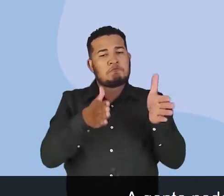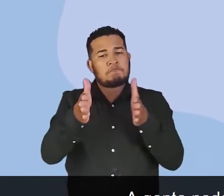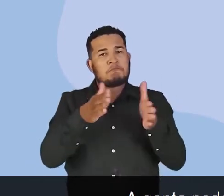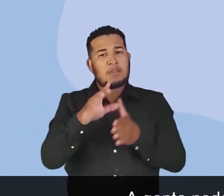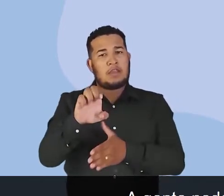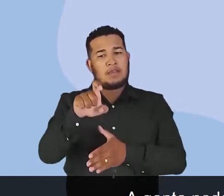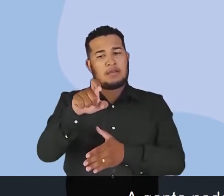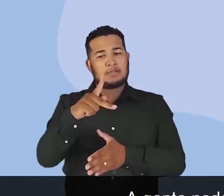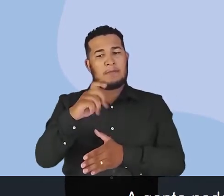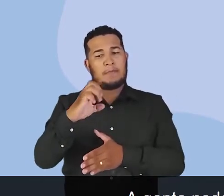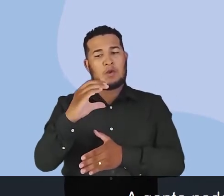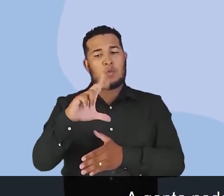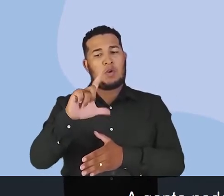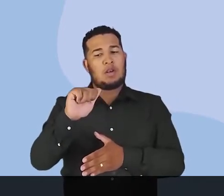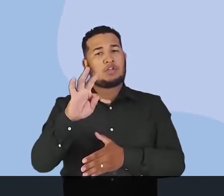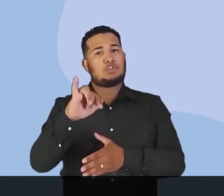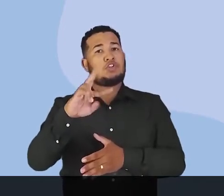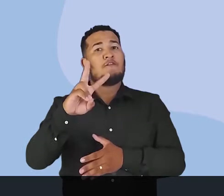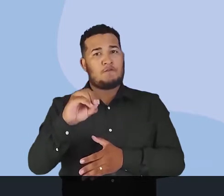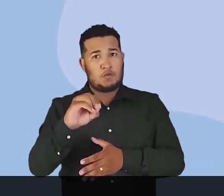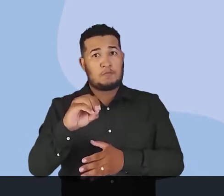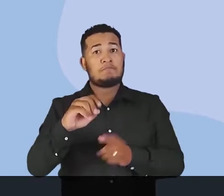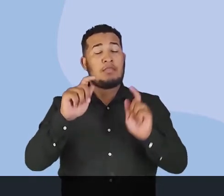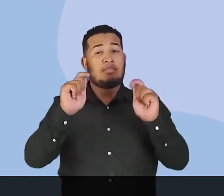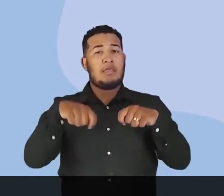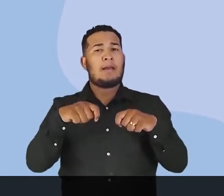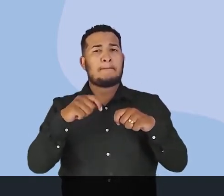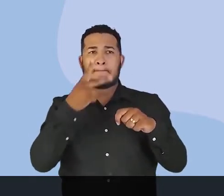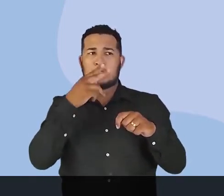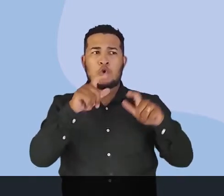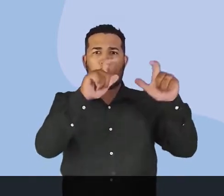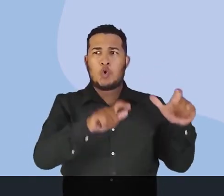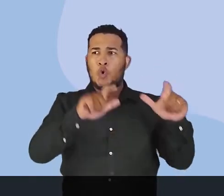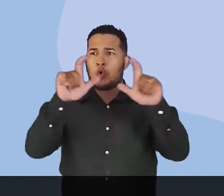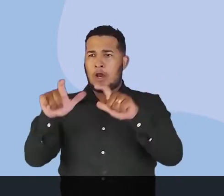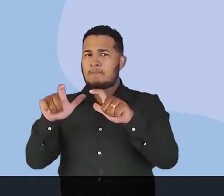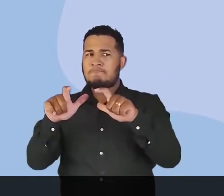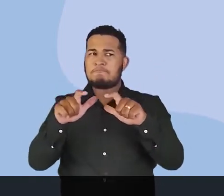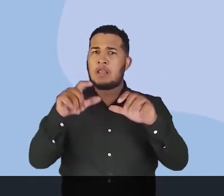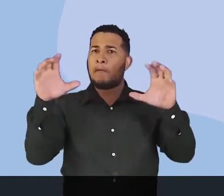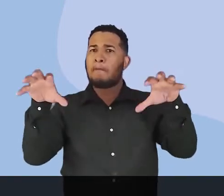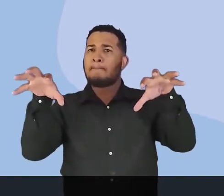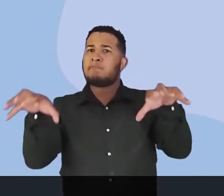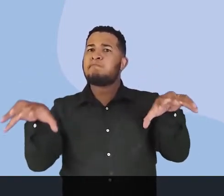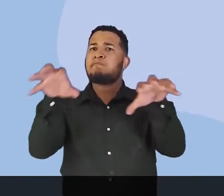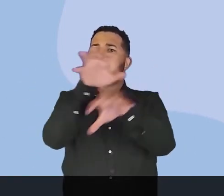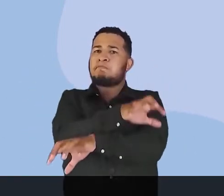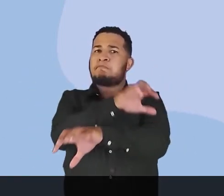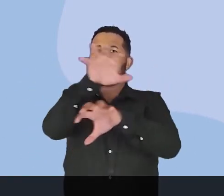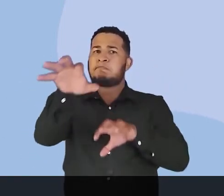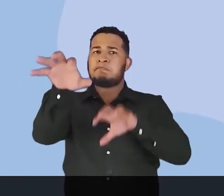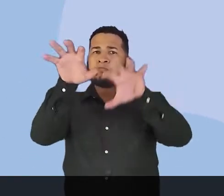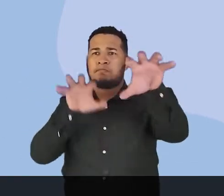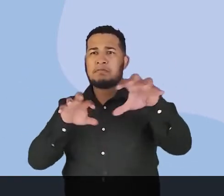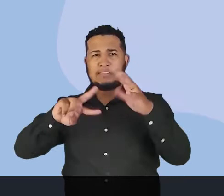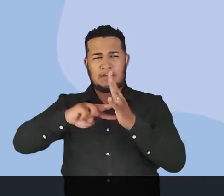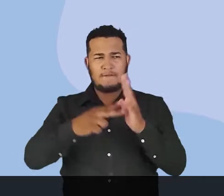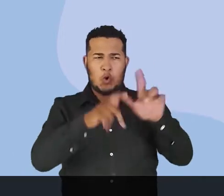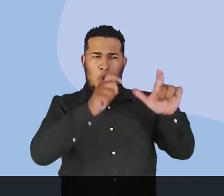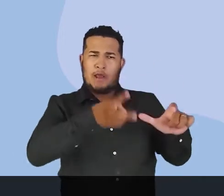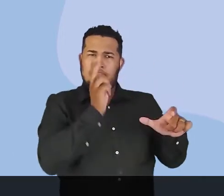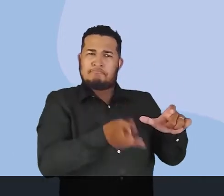capital especulativo, ele pode migrar de uma região para outra, não ficando fixo